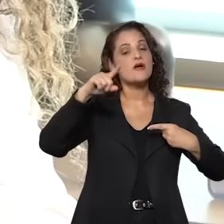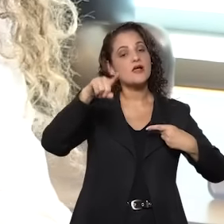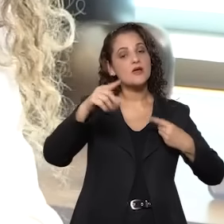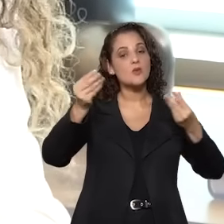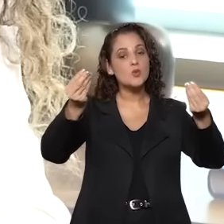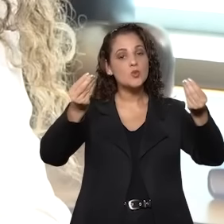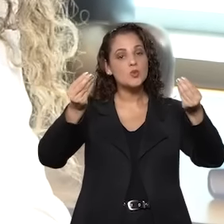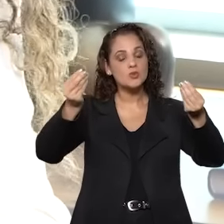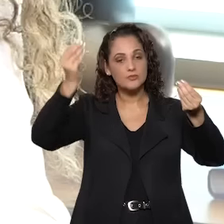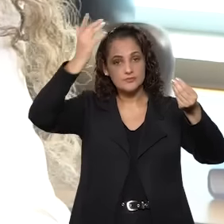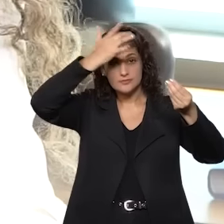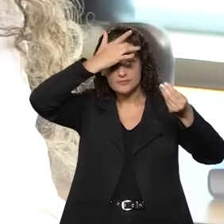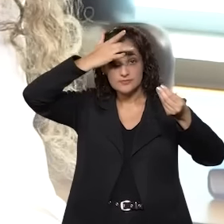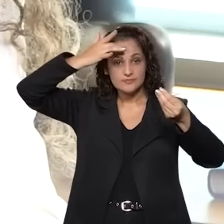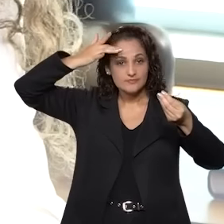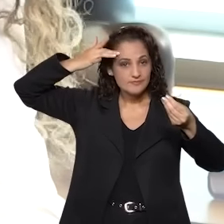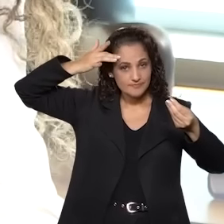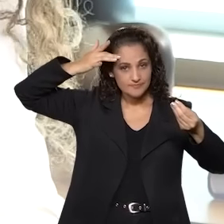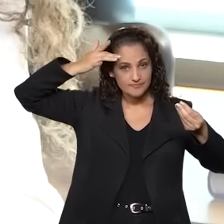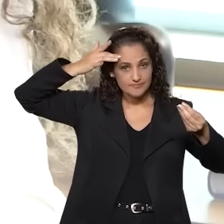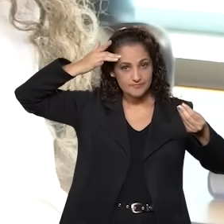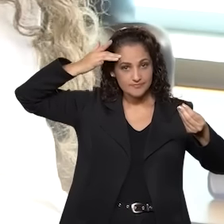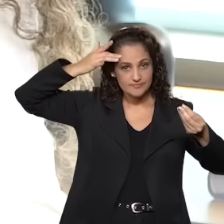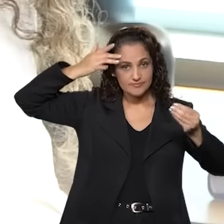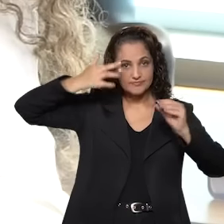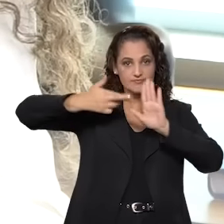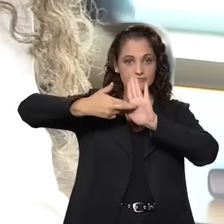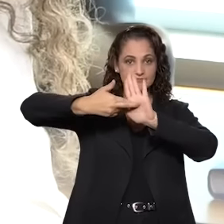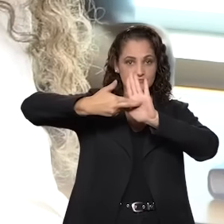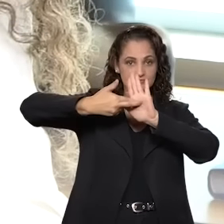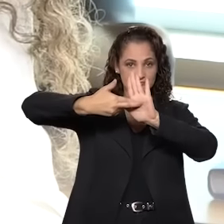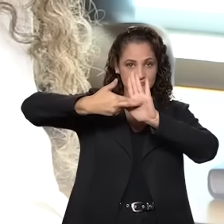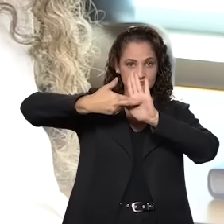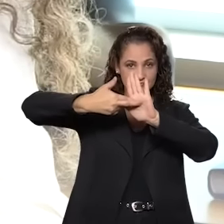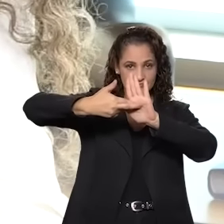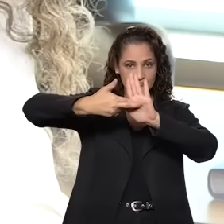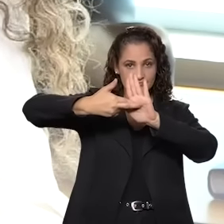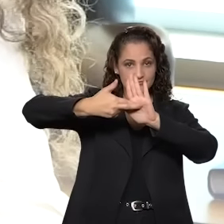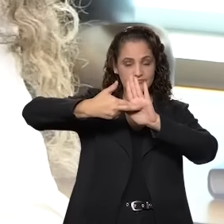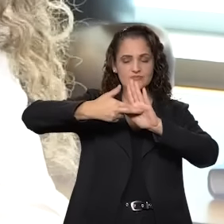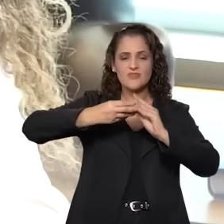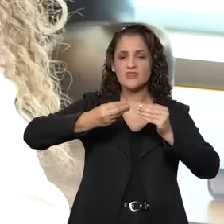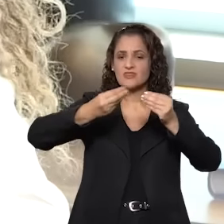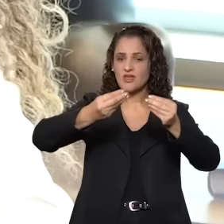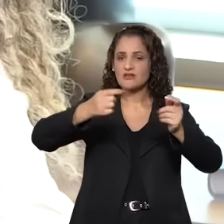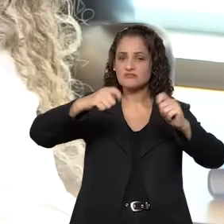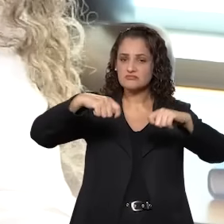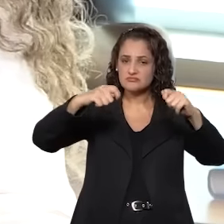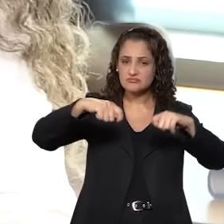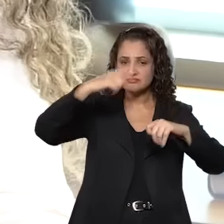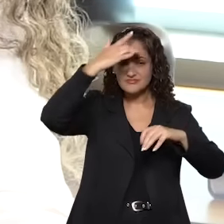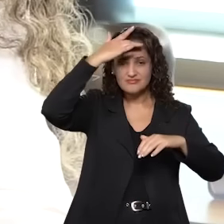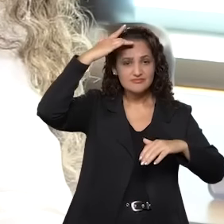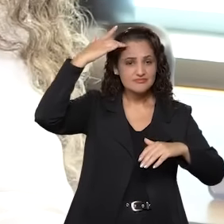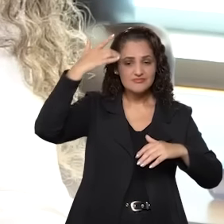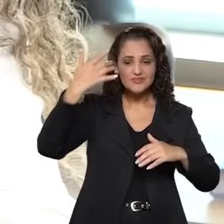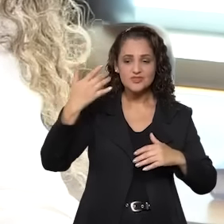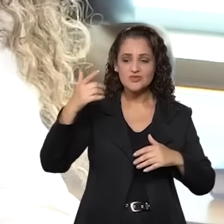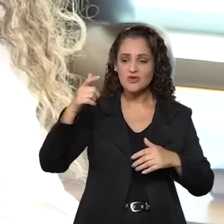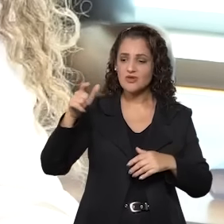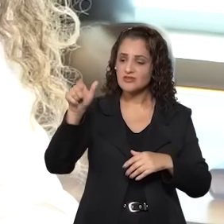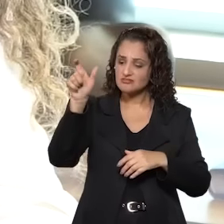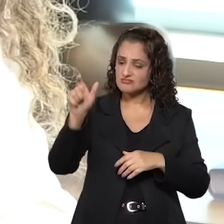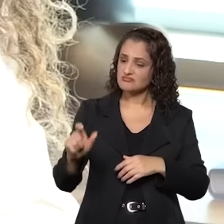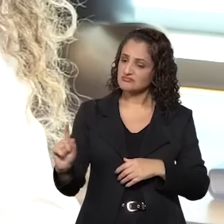representatividade a gente dá a possibilidade das pessoas serem quem elas são né dela serend que ação de uma mulher por exemplo né de uma